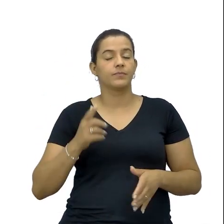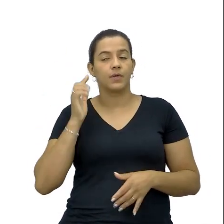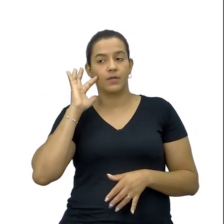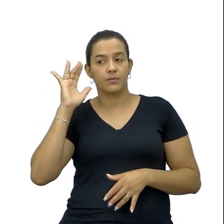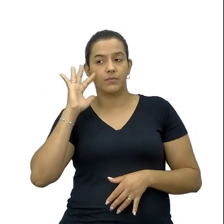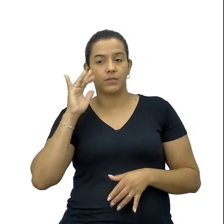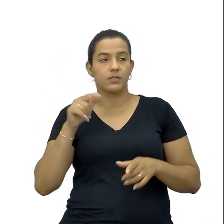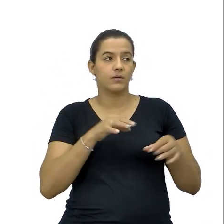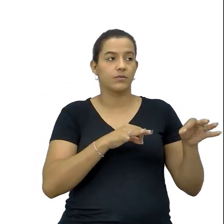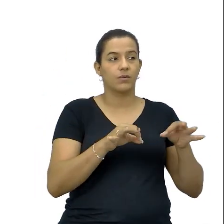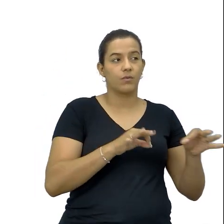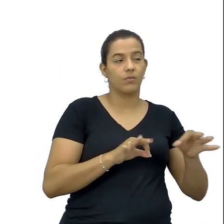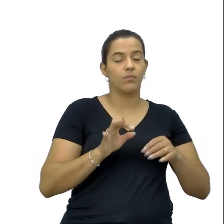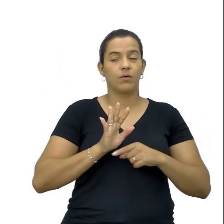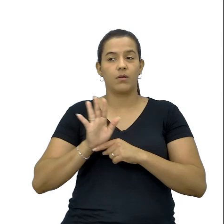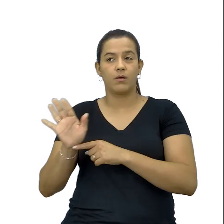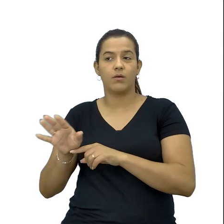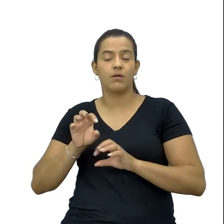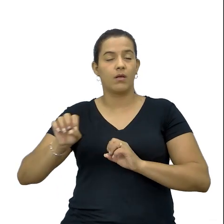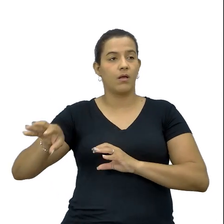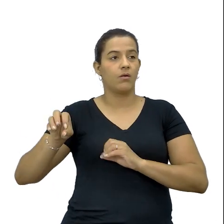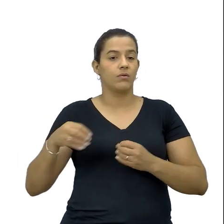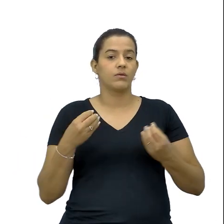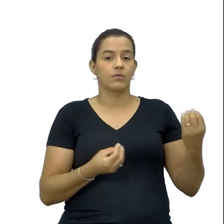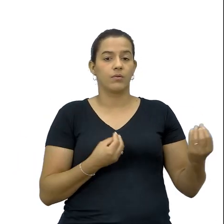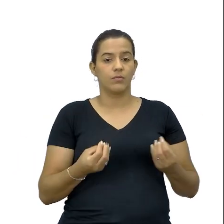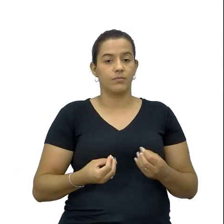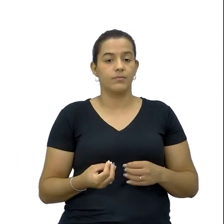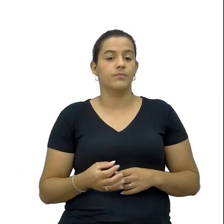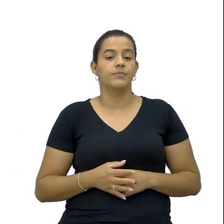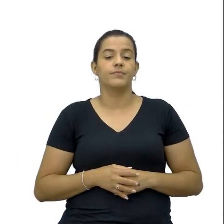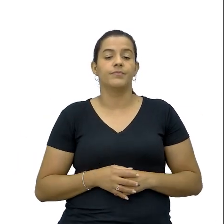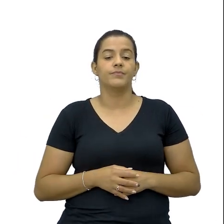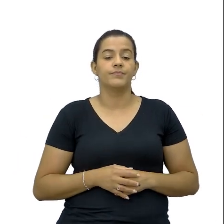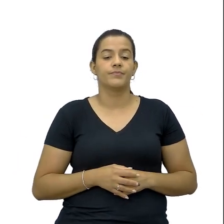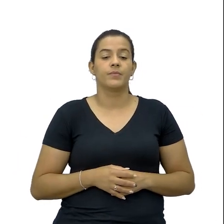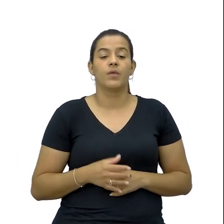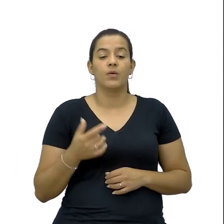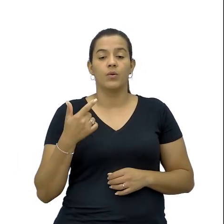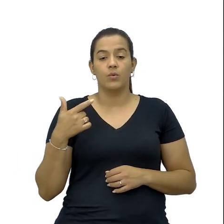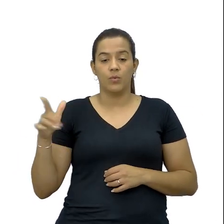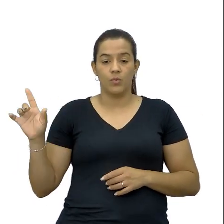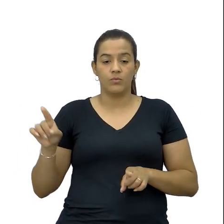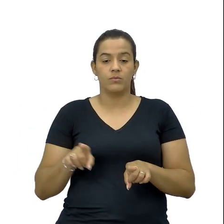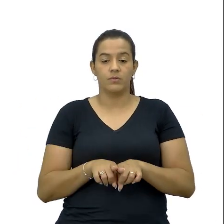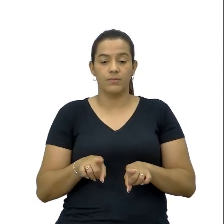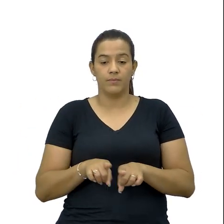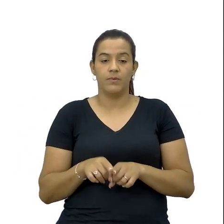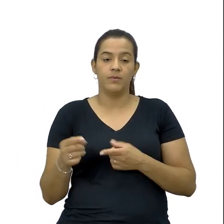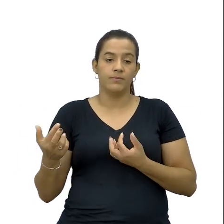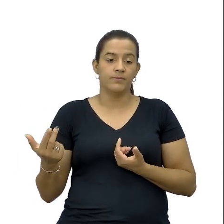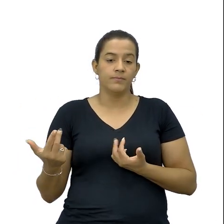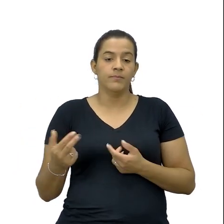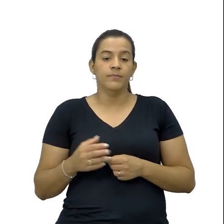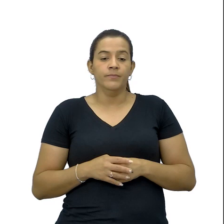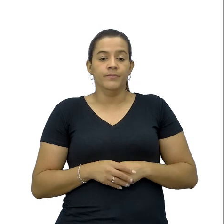como a gente trabalhar ainda o que eles não aprenderam. Aqui a gente tem um outro problema muito parecido, que aqui é um